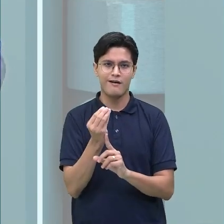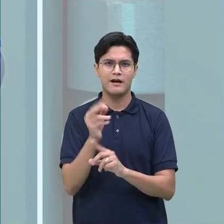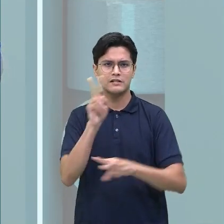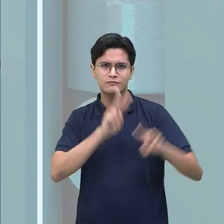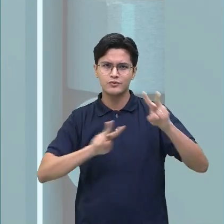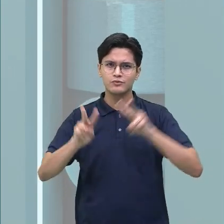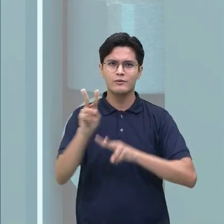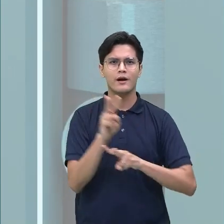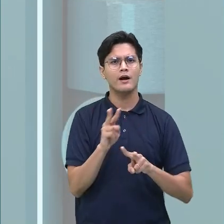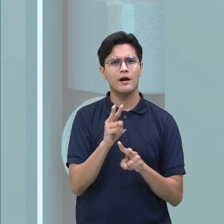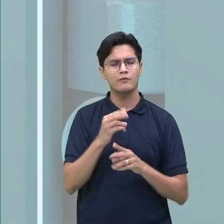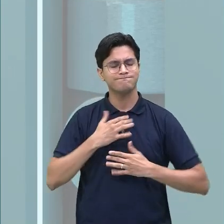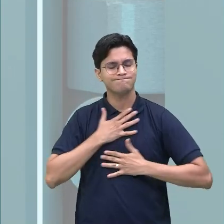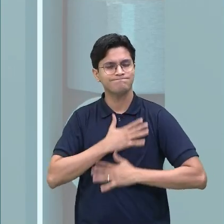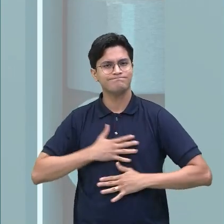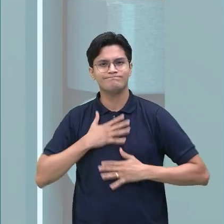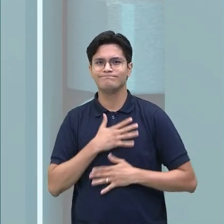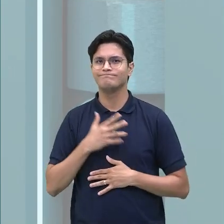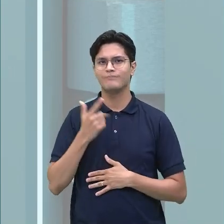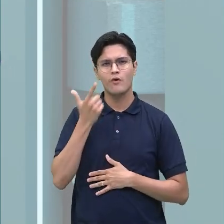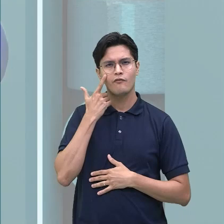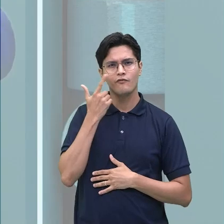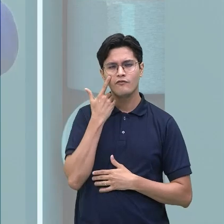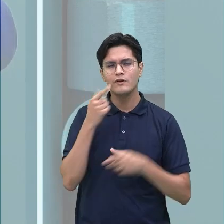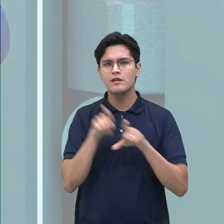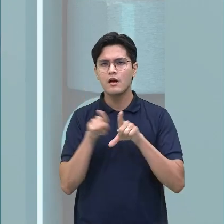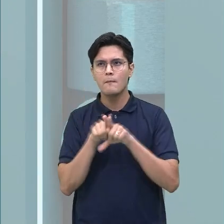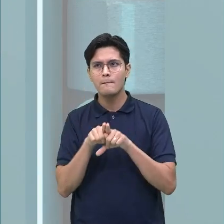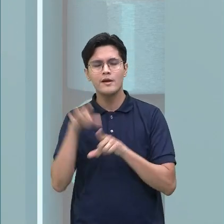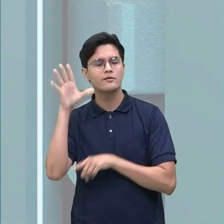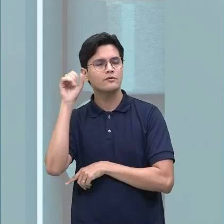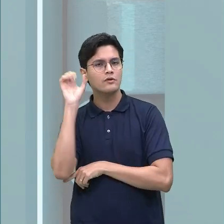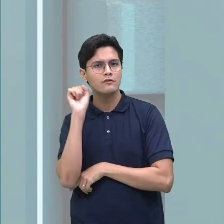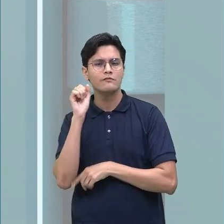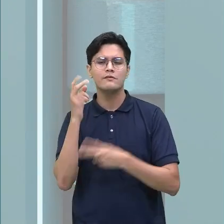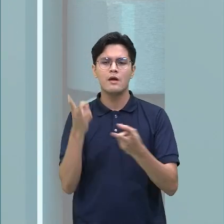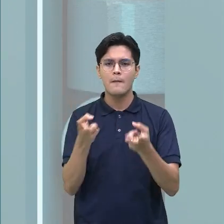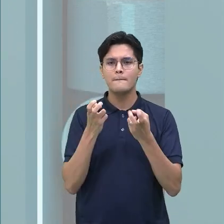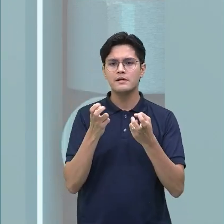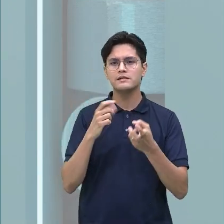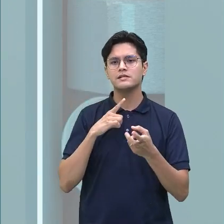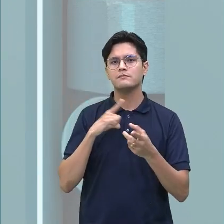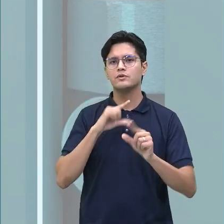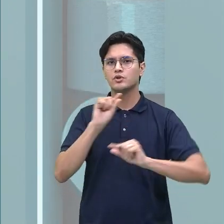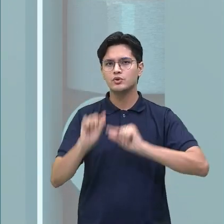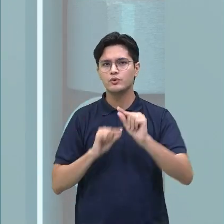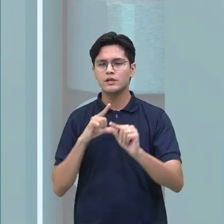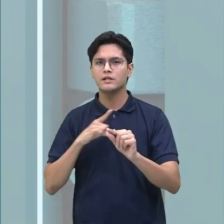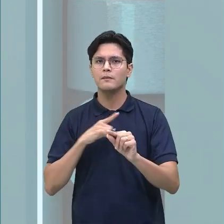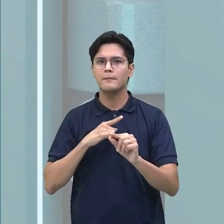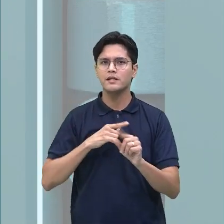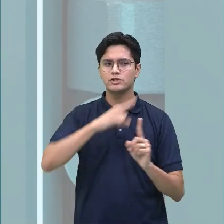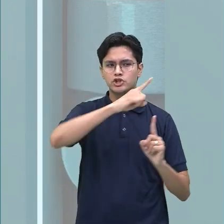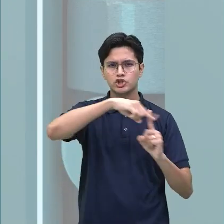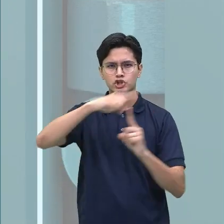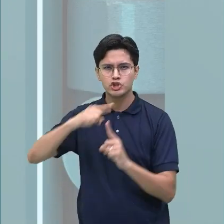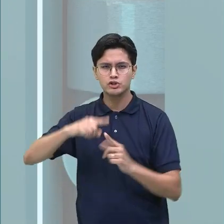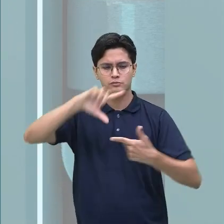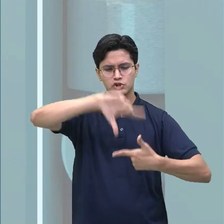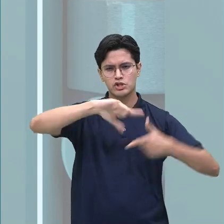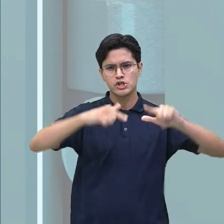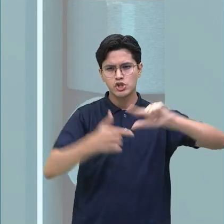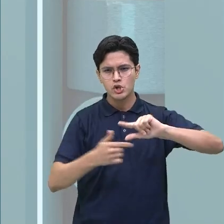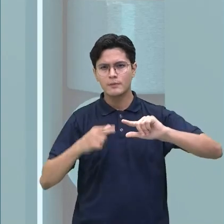ouvir? E que as formas geométricas estão ali, o claro e o escuro criam alguns volumes, né? Para